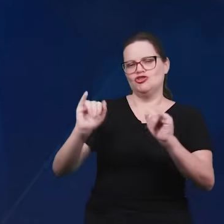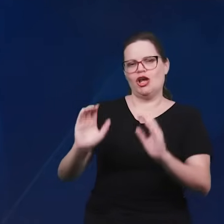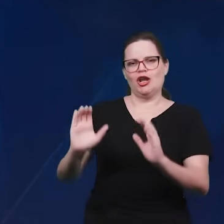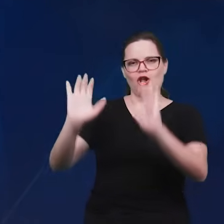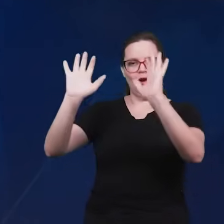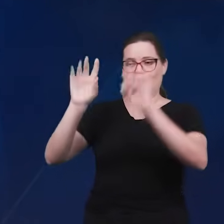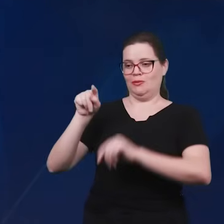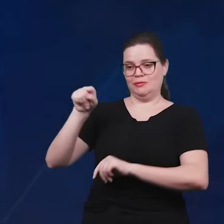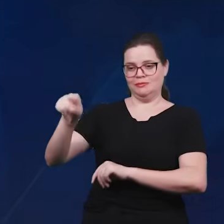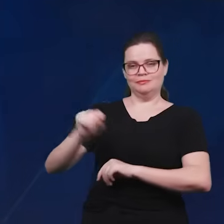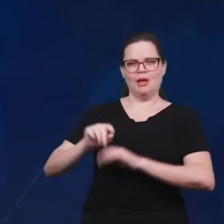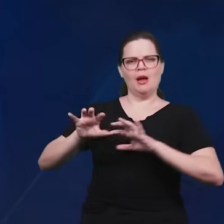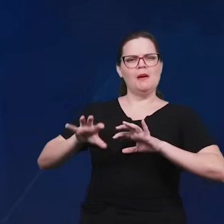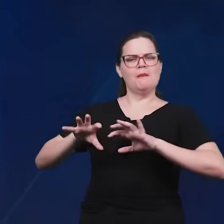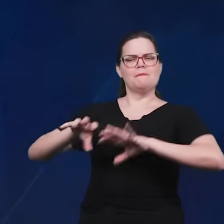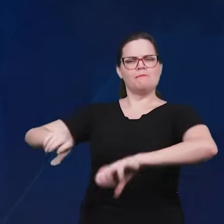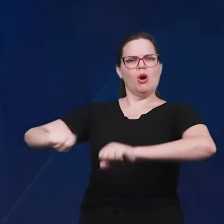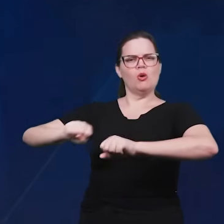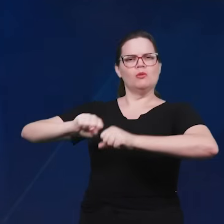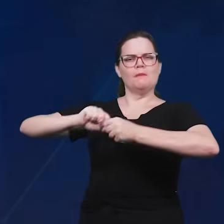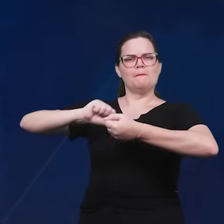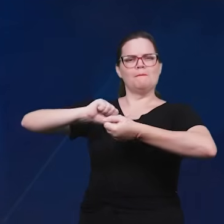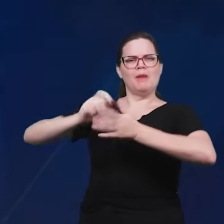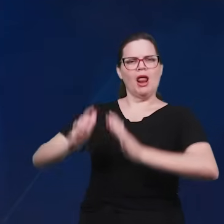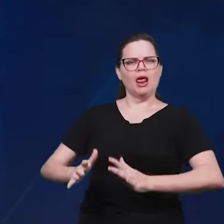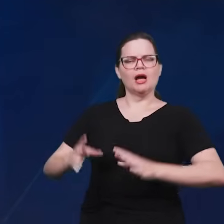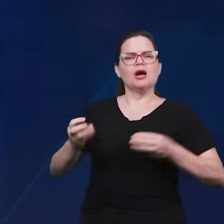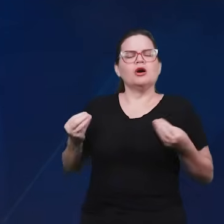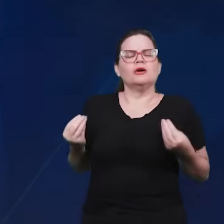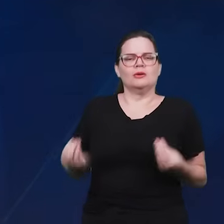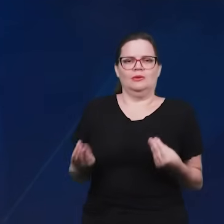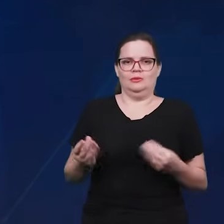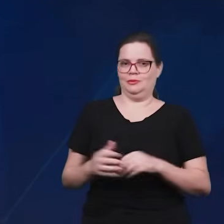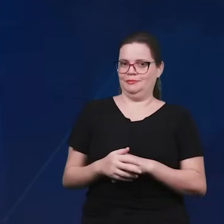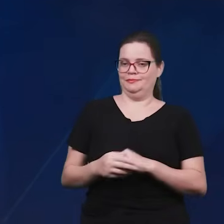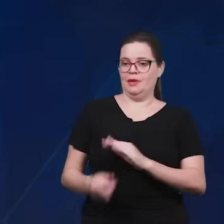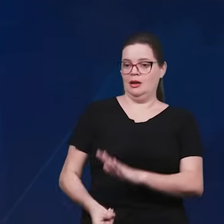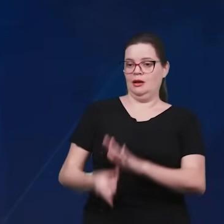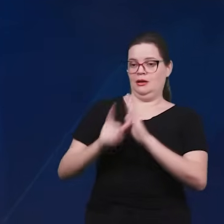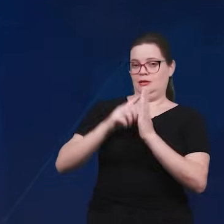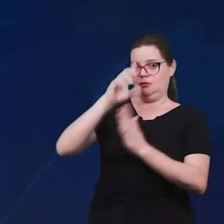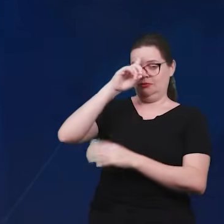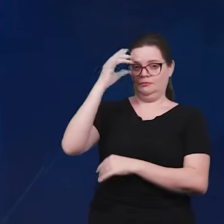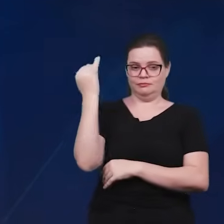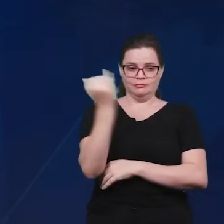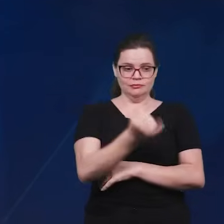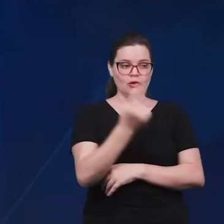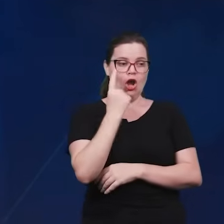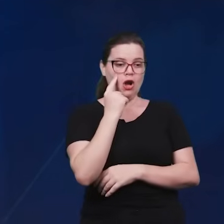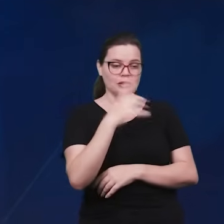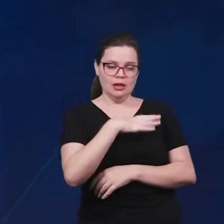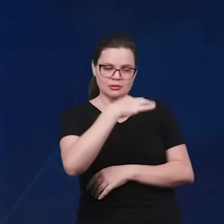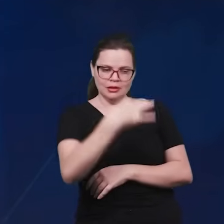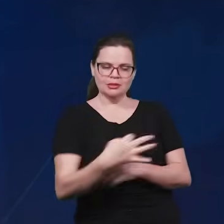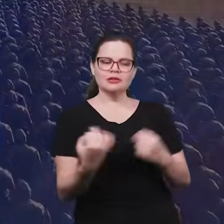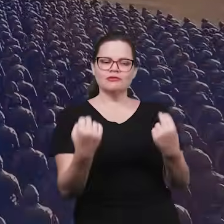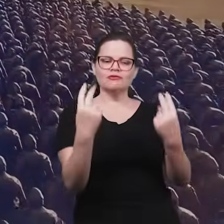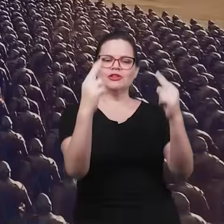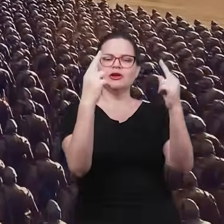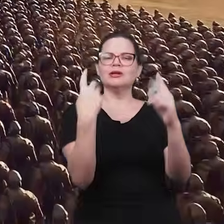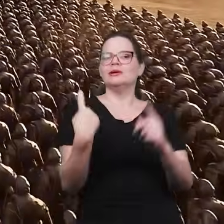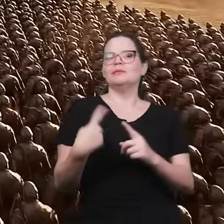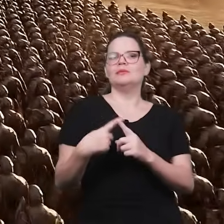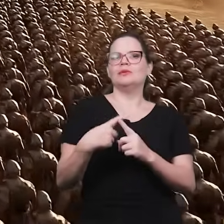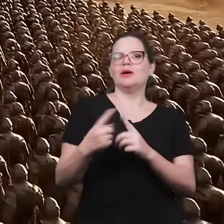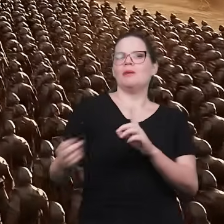primeira prova que Deus lhes deu de que sua presença lhes assegurava a vitória foi quando o primeiro